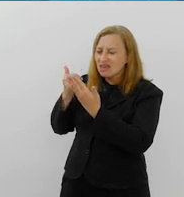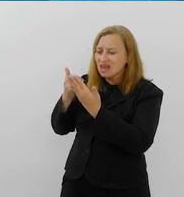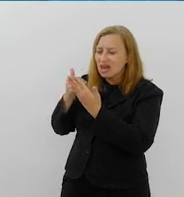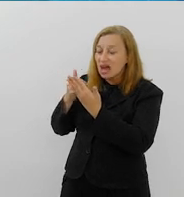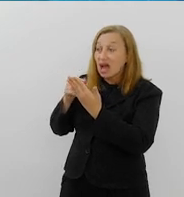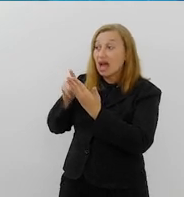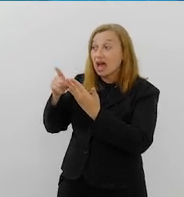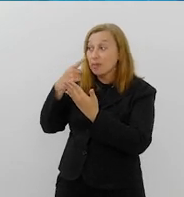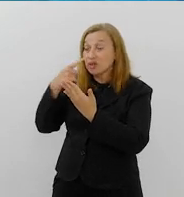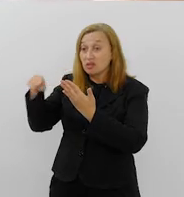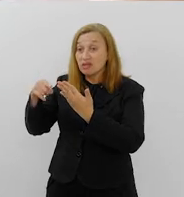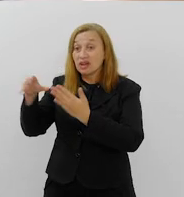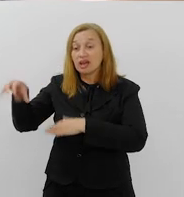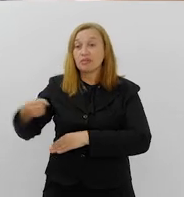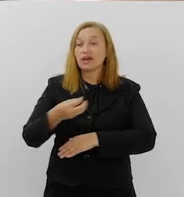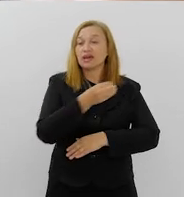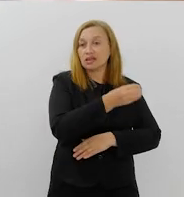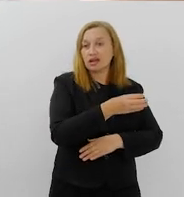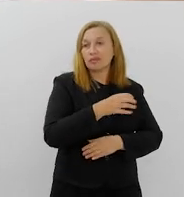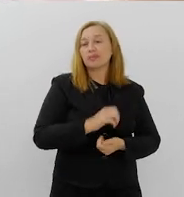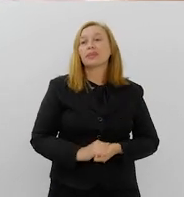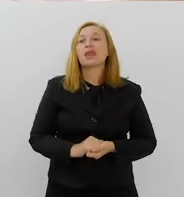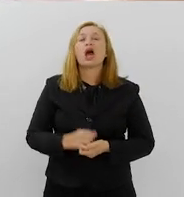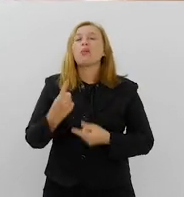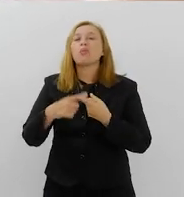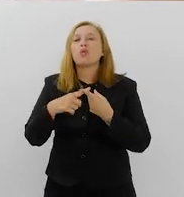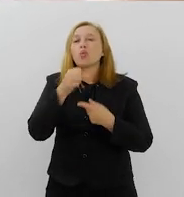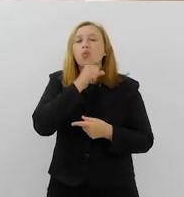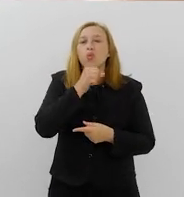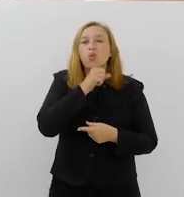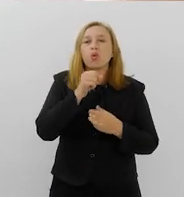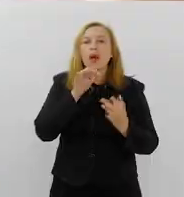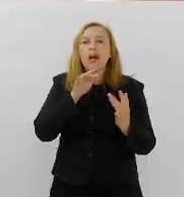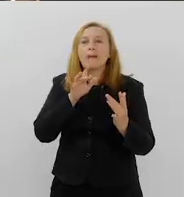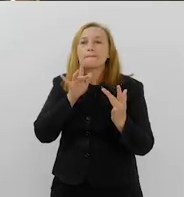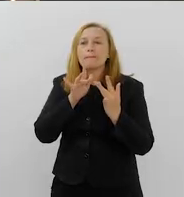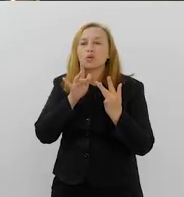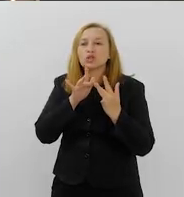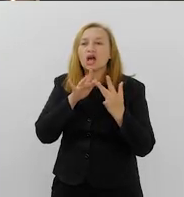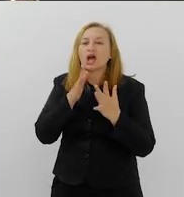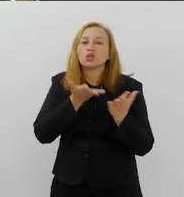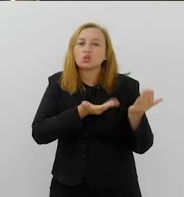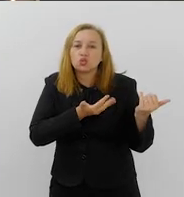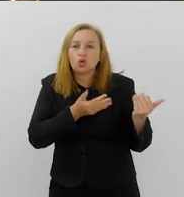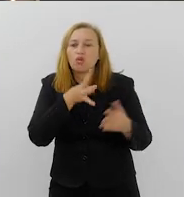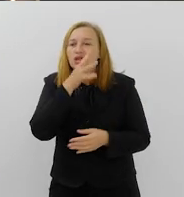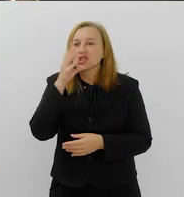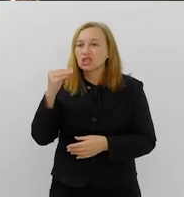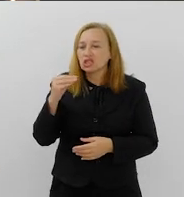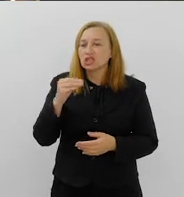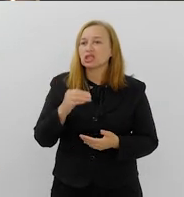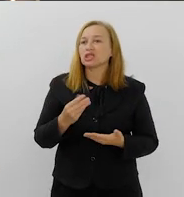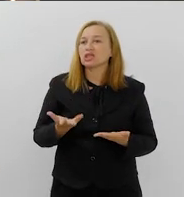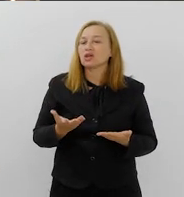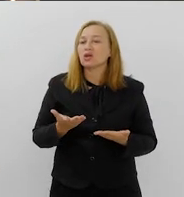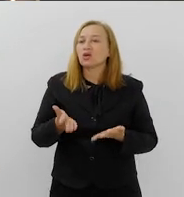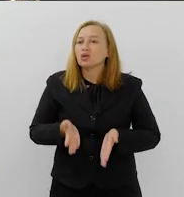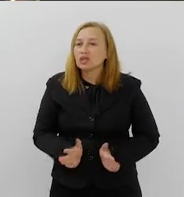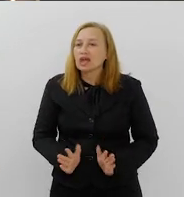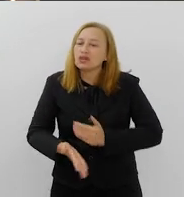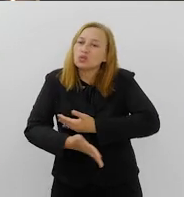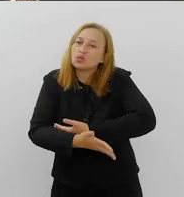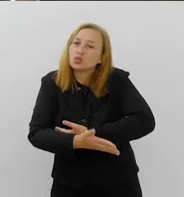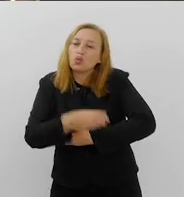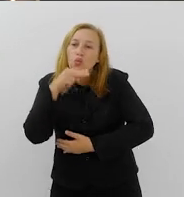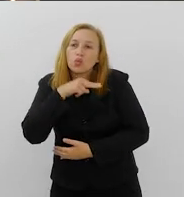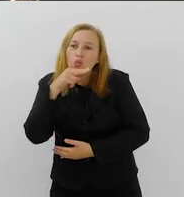aliado. Por que que os idosos têm uma tendência de gostar de estar próximo dos jovens, das crianças, enfim, quando nasce o